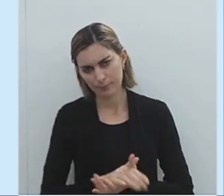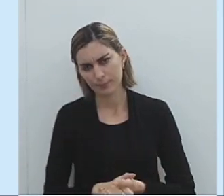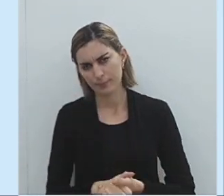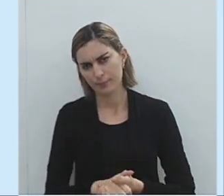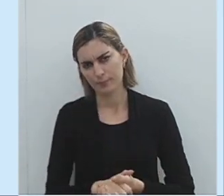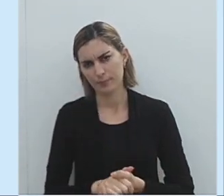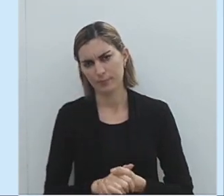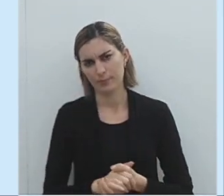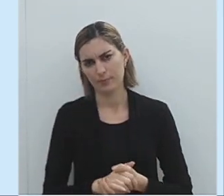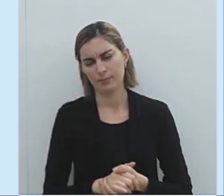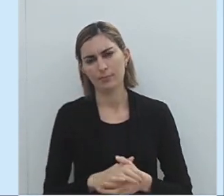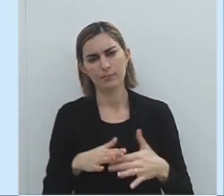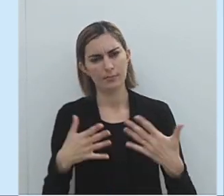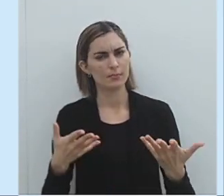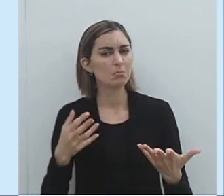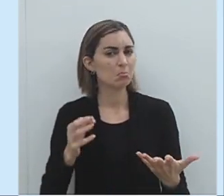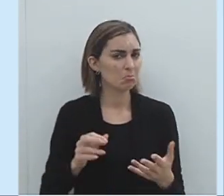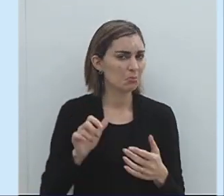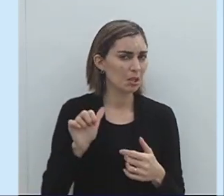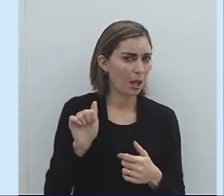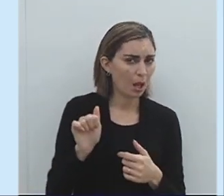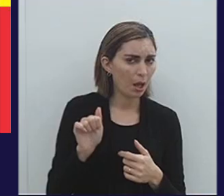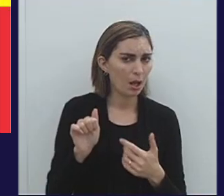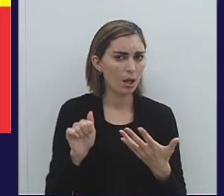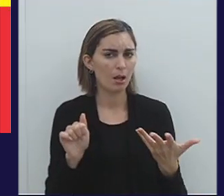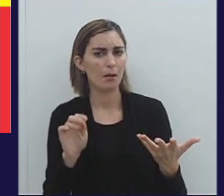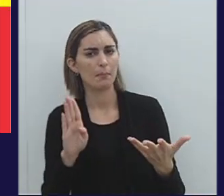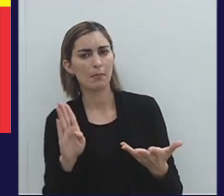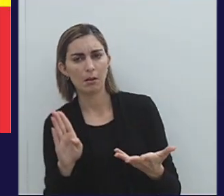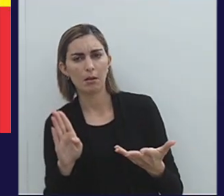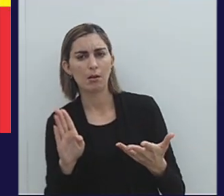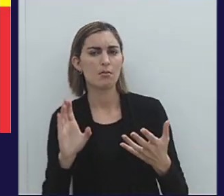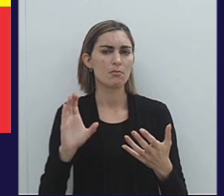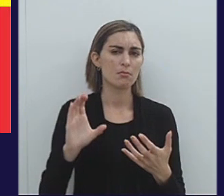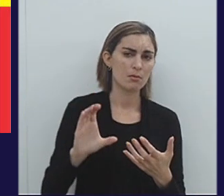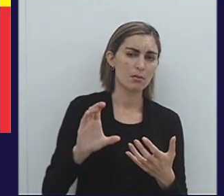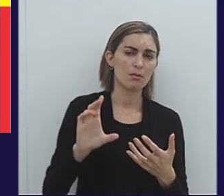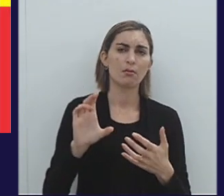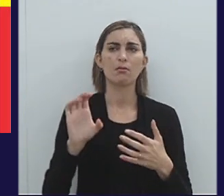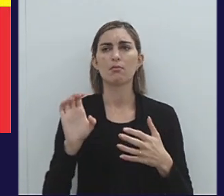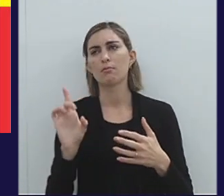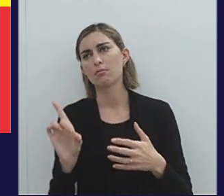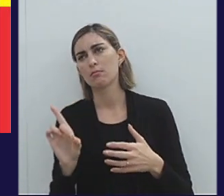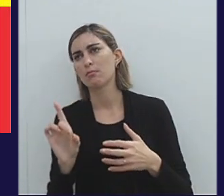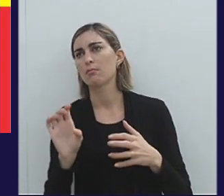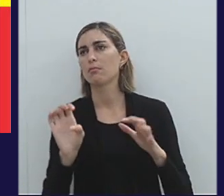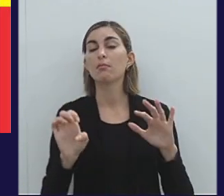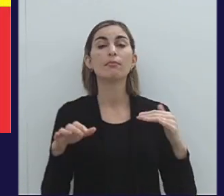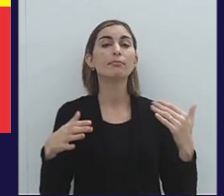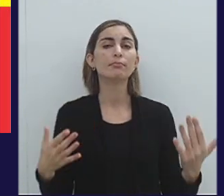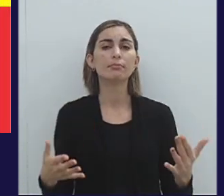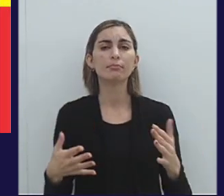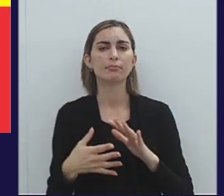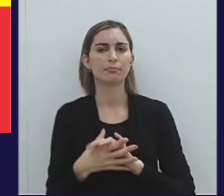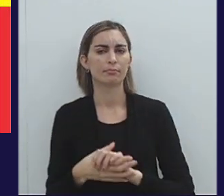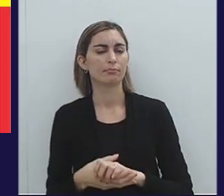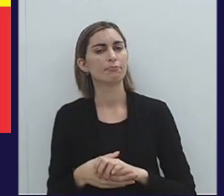bem? Será que a letra A letra B, letra C, letra D, letra E?